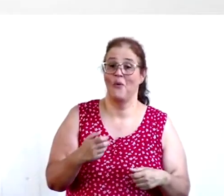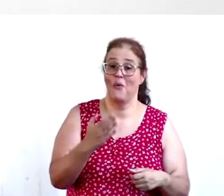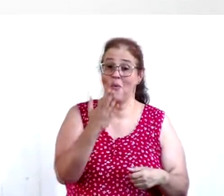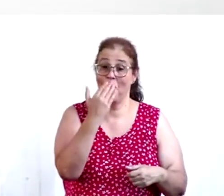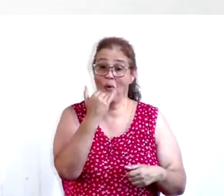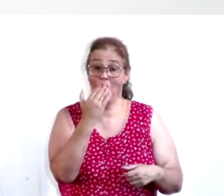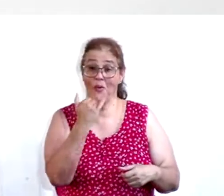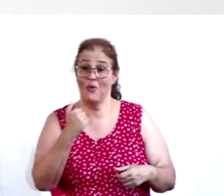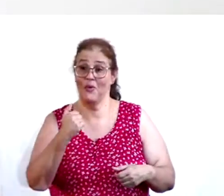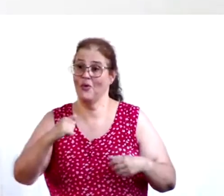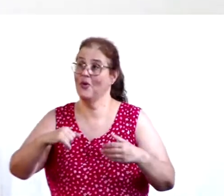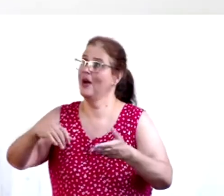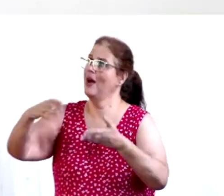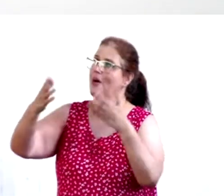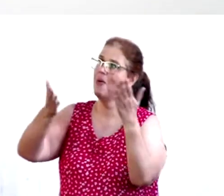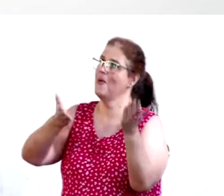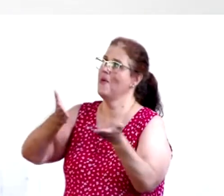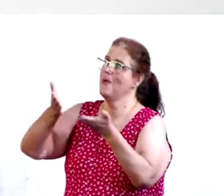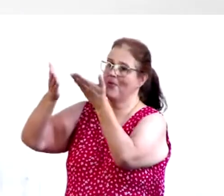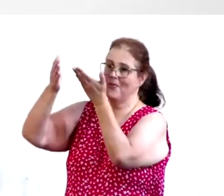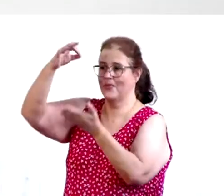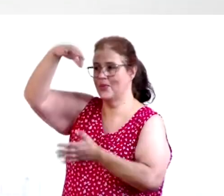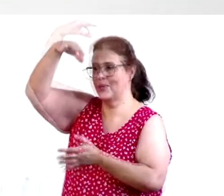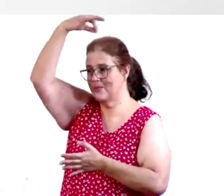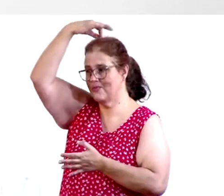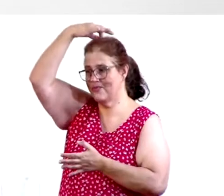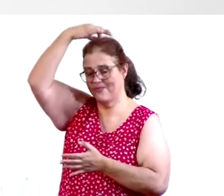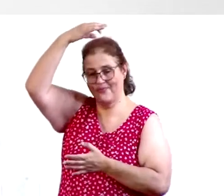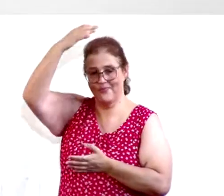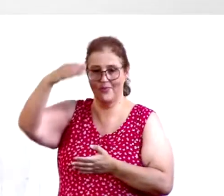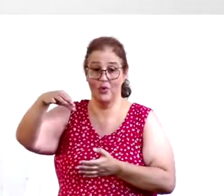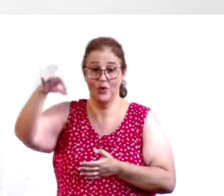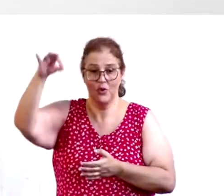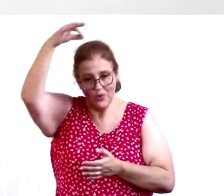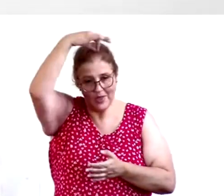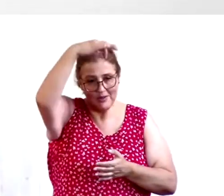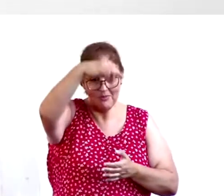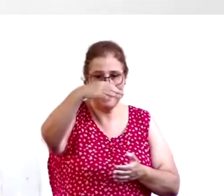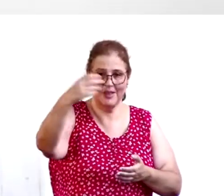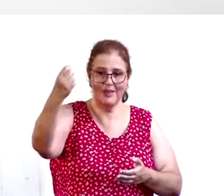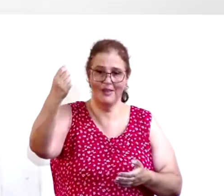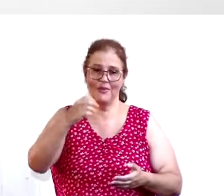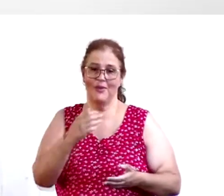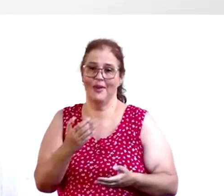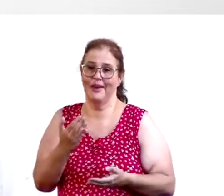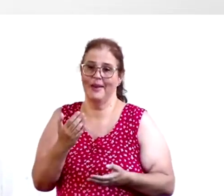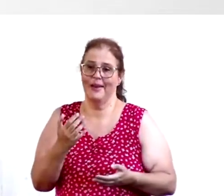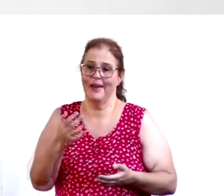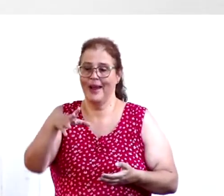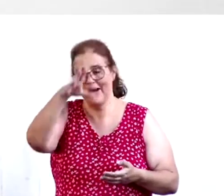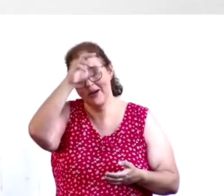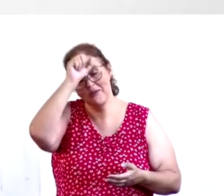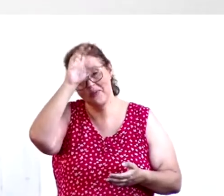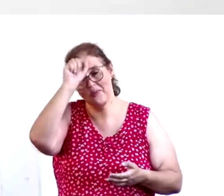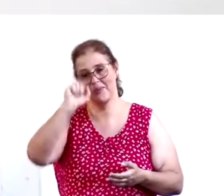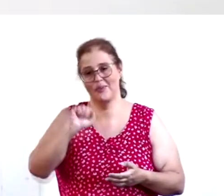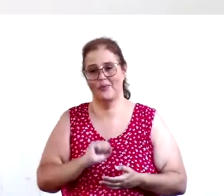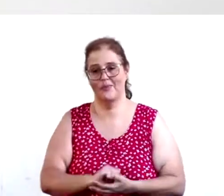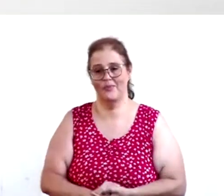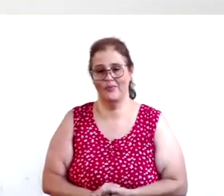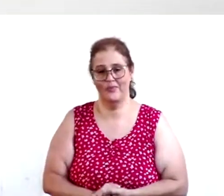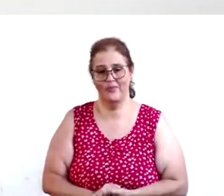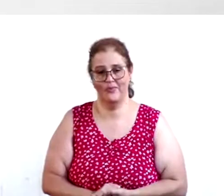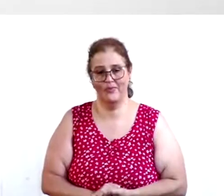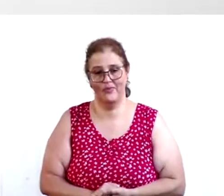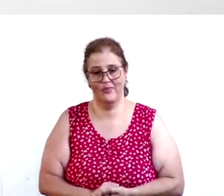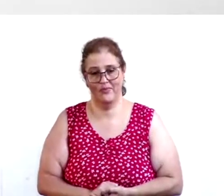alimento espiritual. Isso vocês precisarão. Fará falta se não tomarem o leite genuíno. E a terceira coisa, ainda do domingo passado,